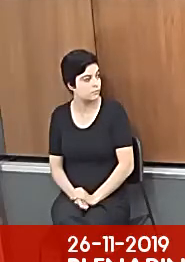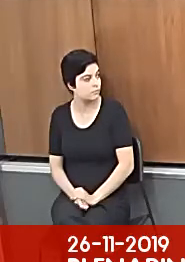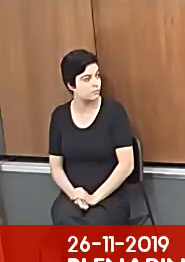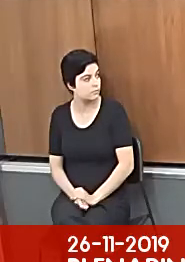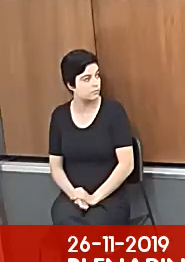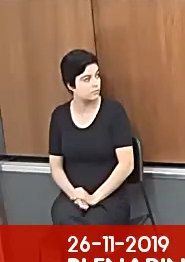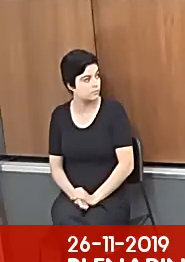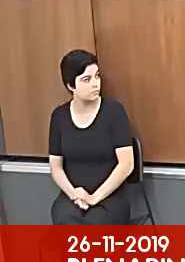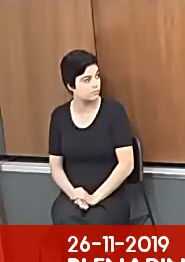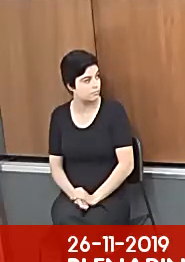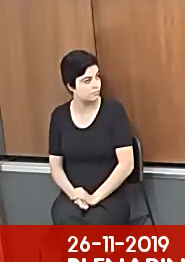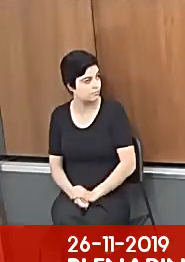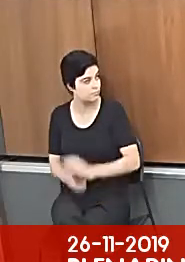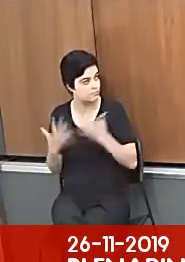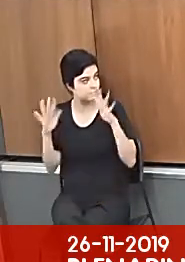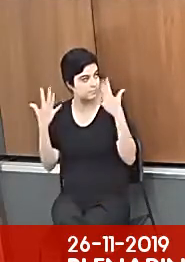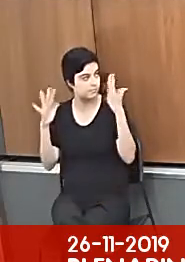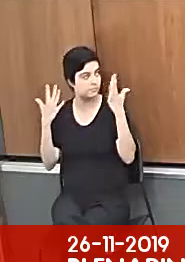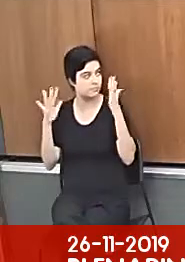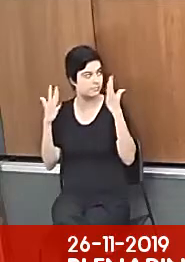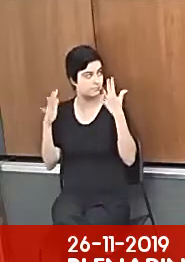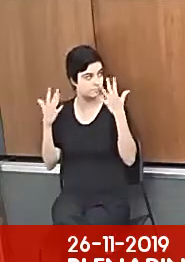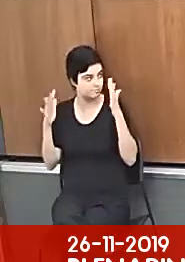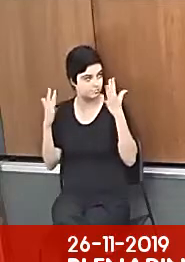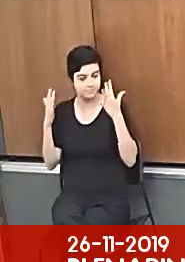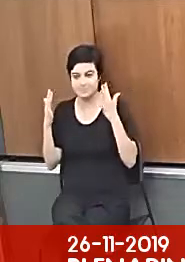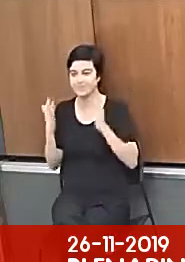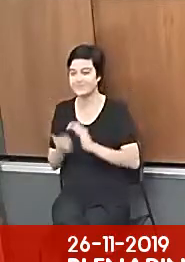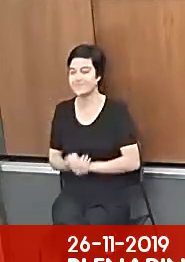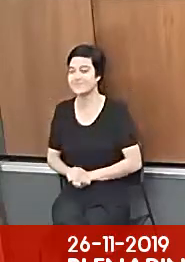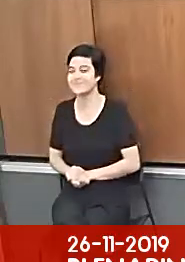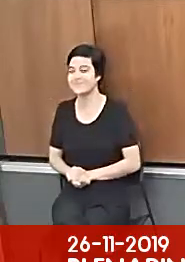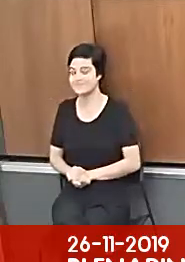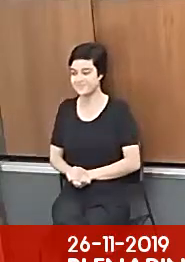projeto. Eu quero que os surdos cresçam cada vez mais. Muito obrigado.